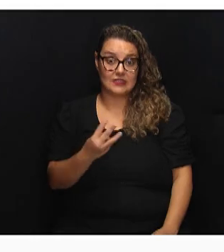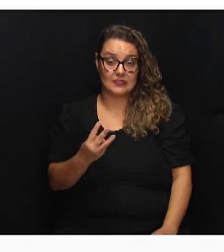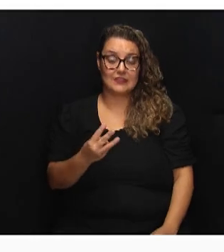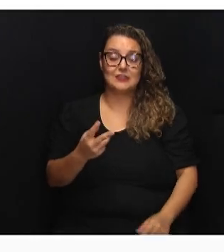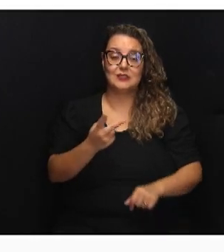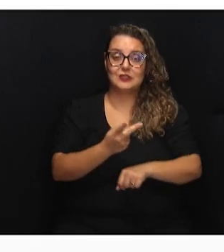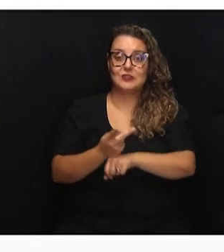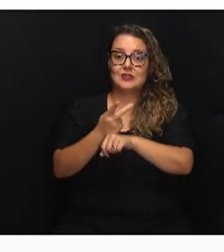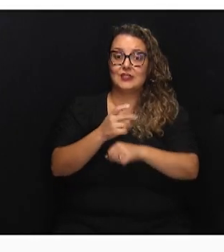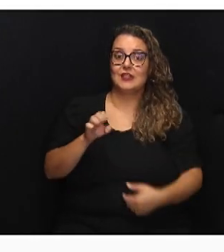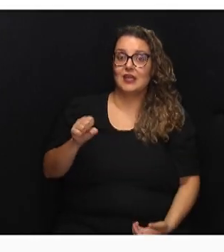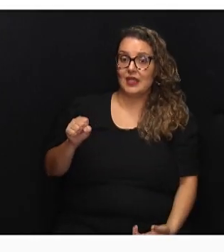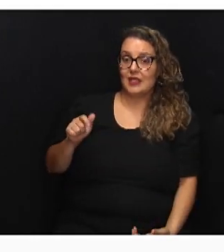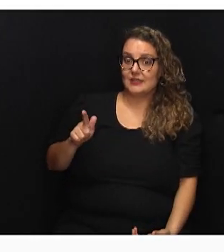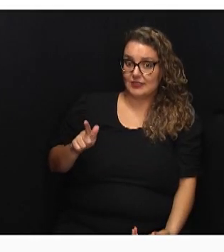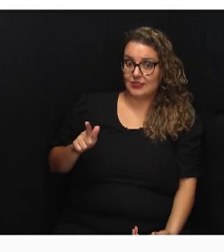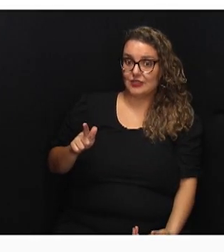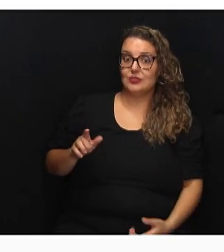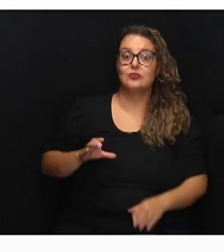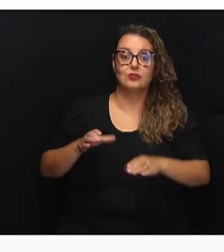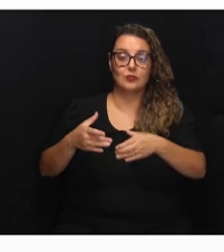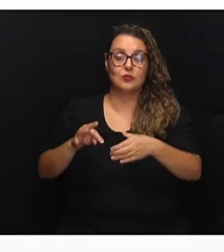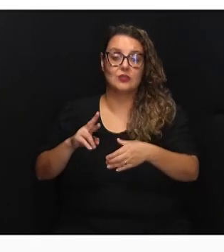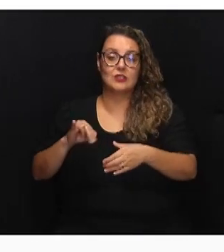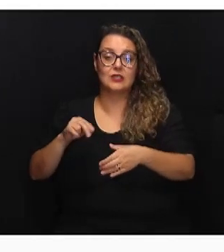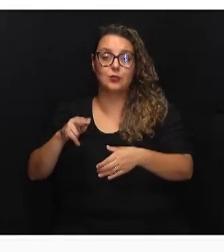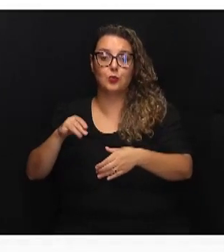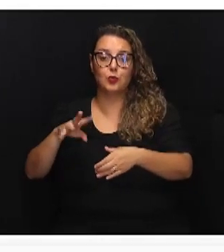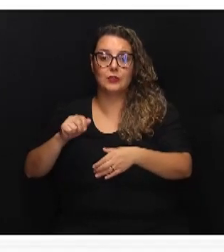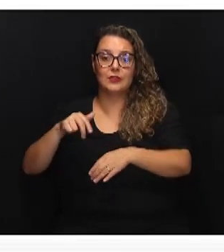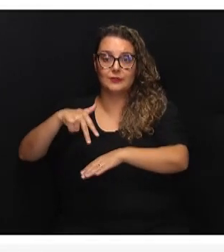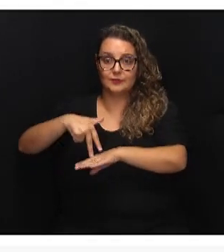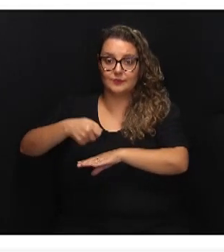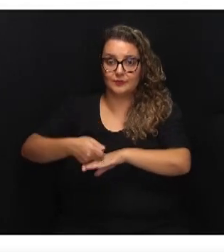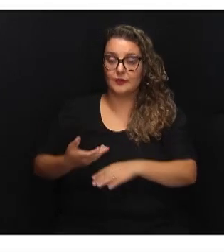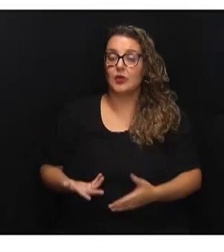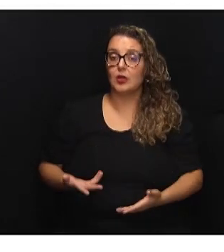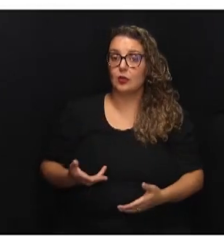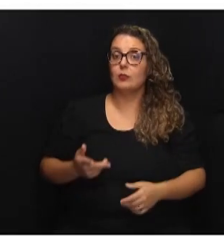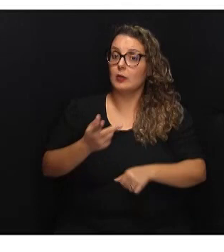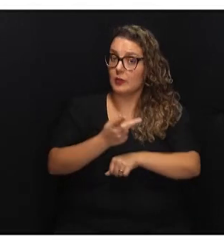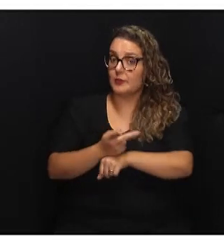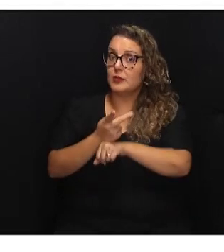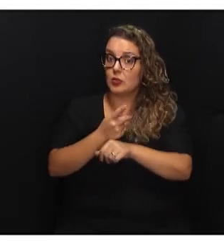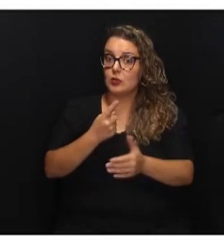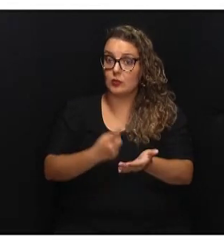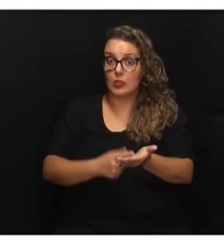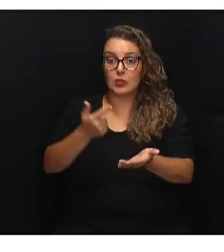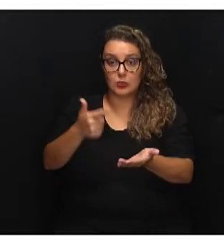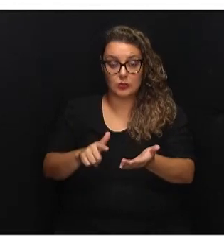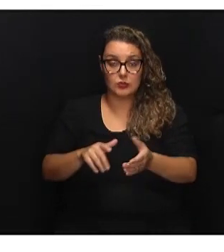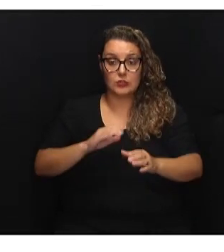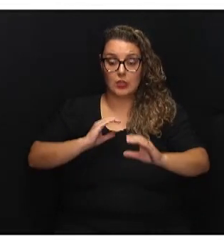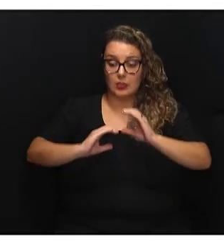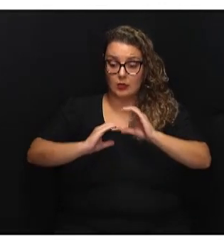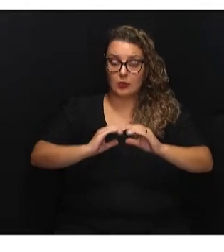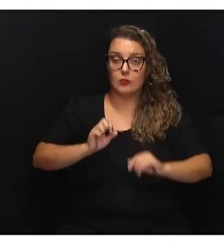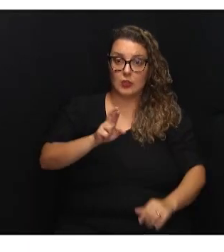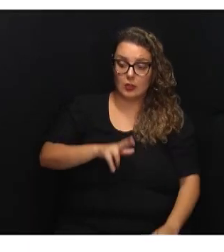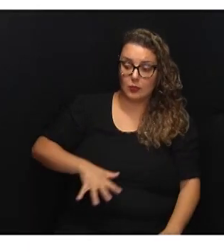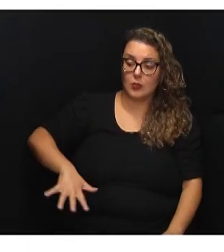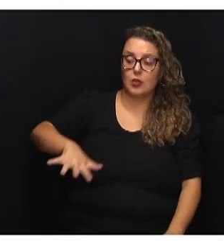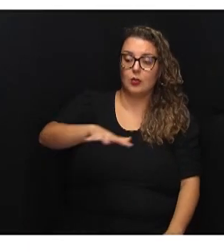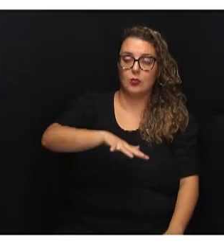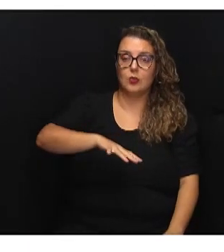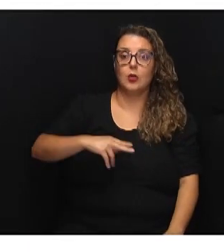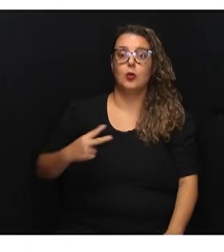Prêmio ESG do Grupo Tribuna, uma premiação que reafirma o compromisso da comunicação regional com